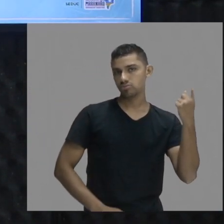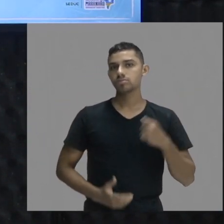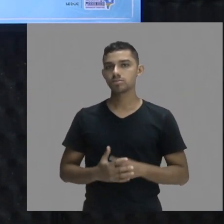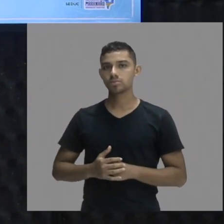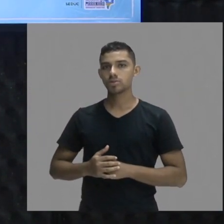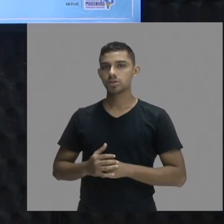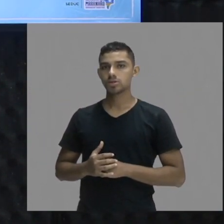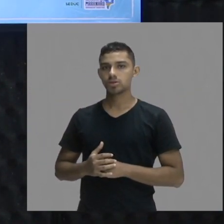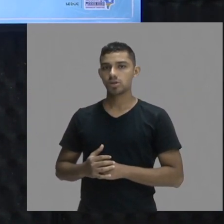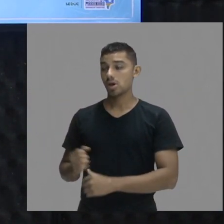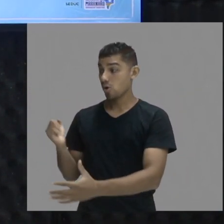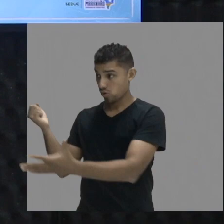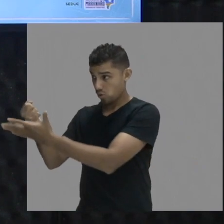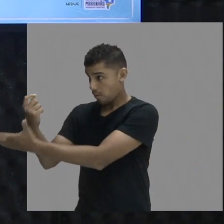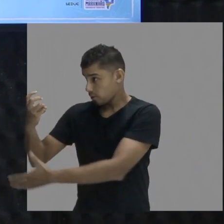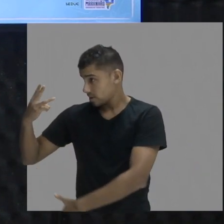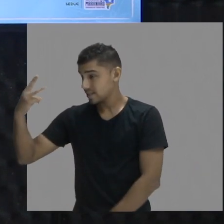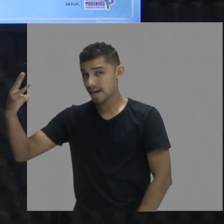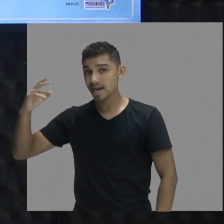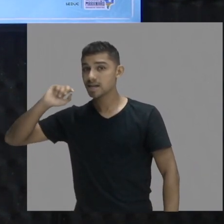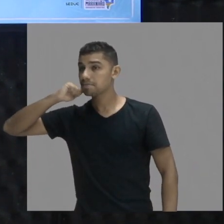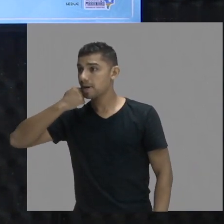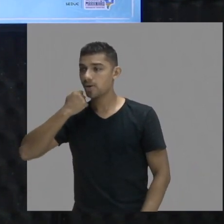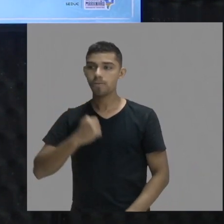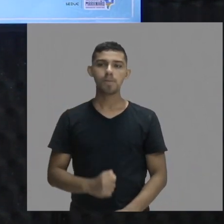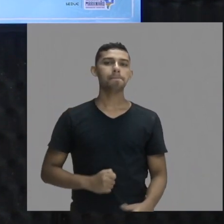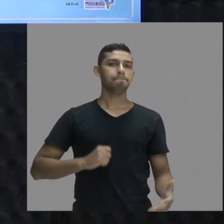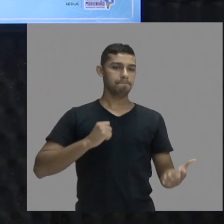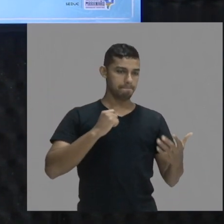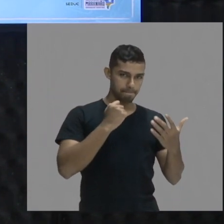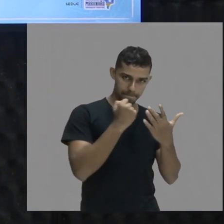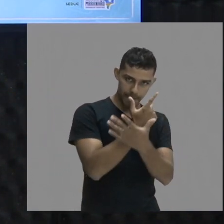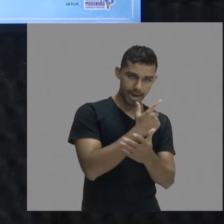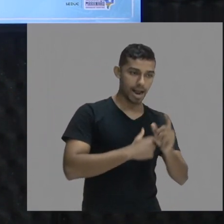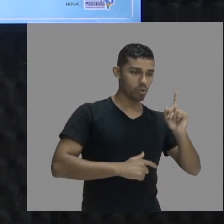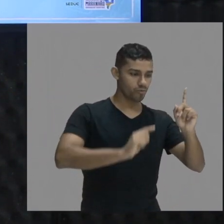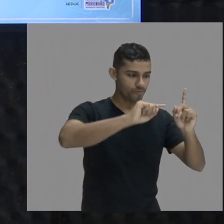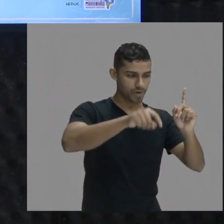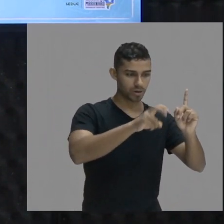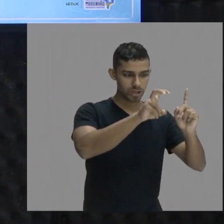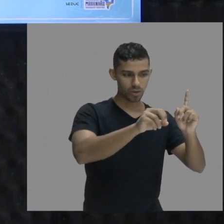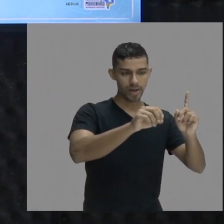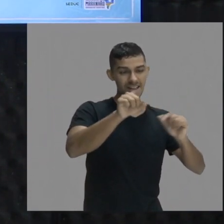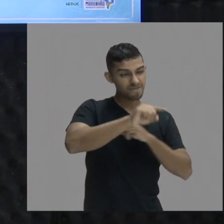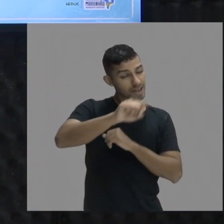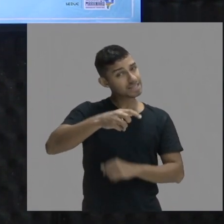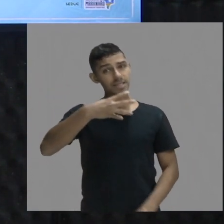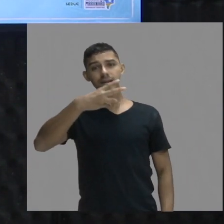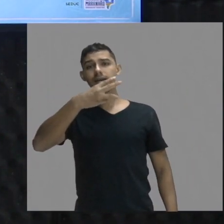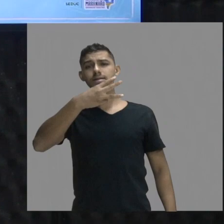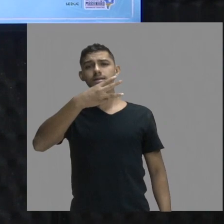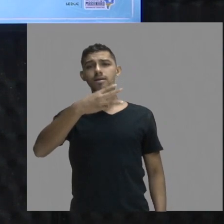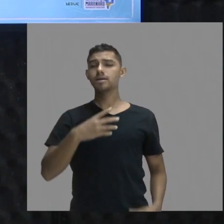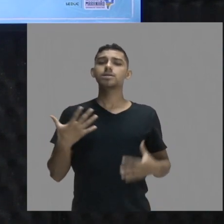eu tenho que ter uma imagem aqui. Então, a relação, toda função é uma relação? Mas